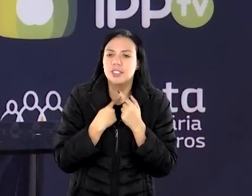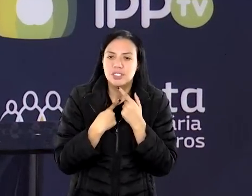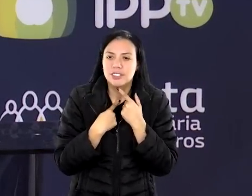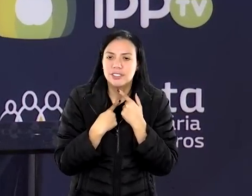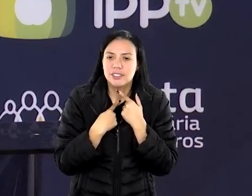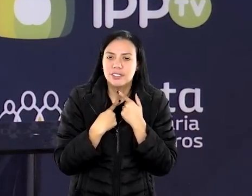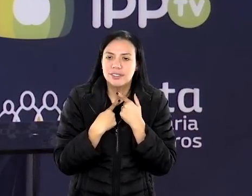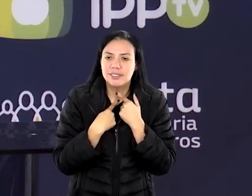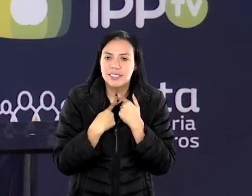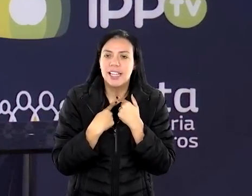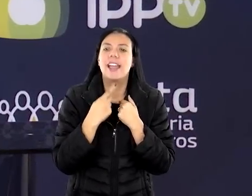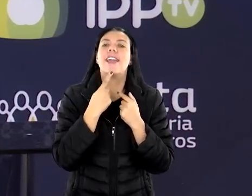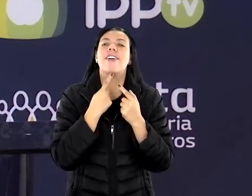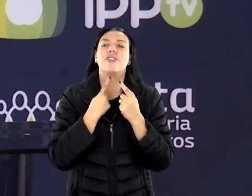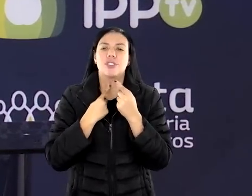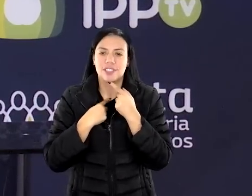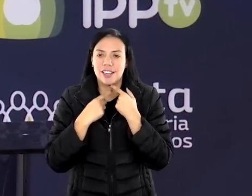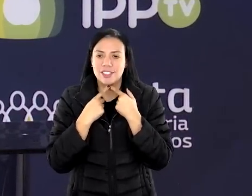É do jeito que Cristo quer.